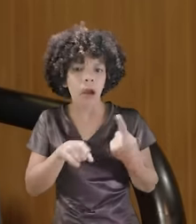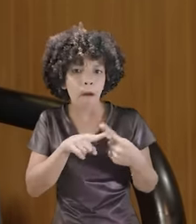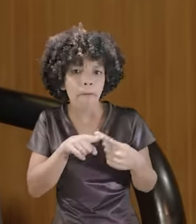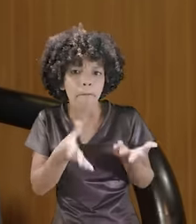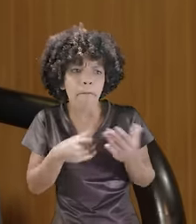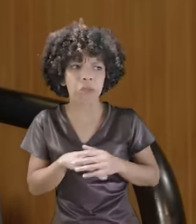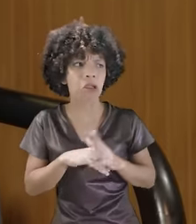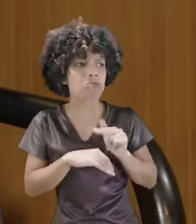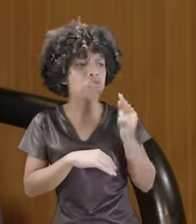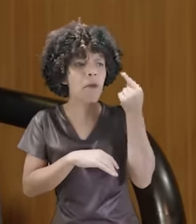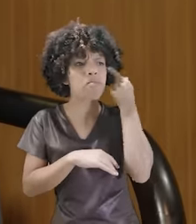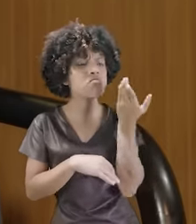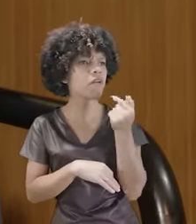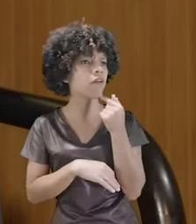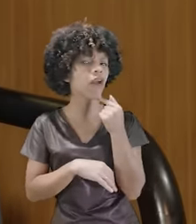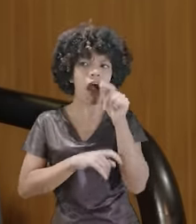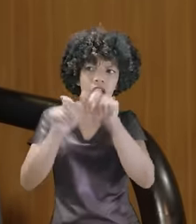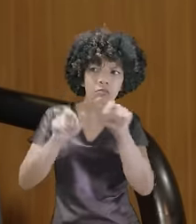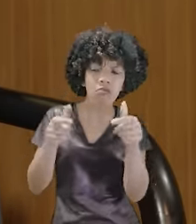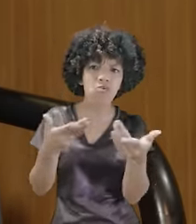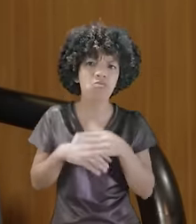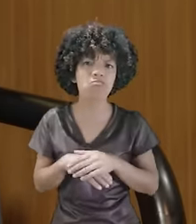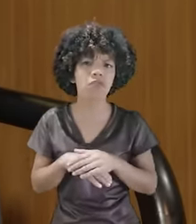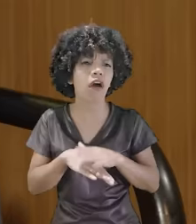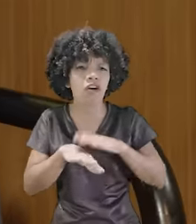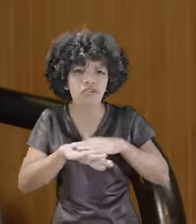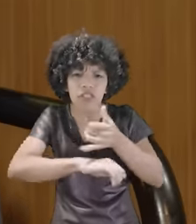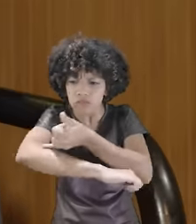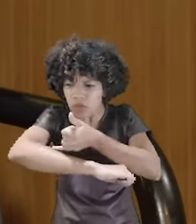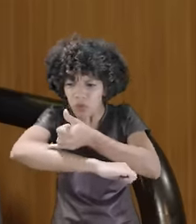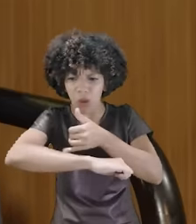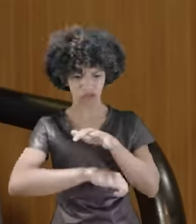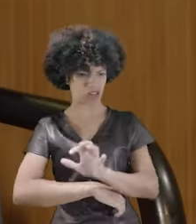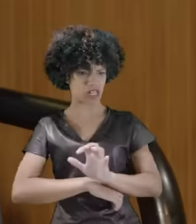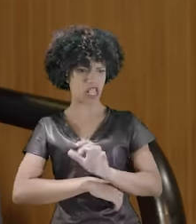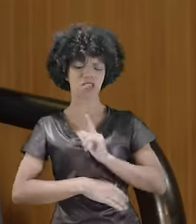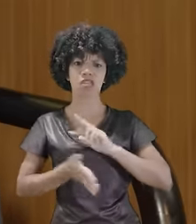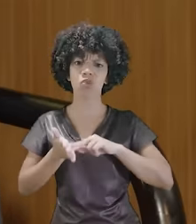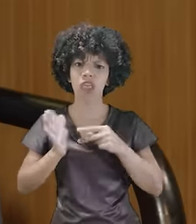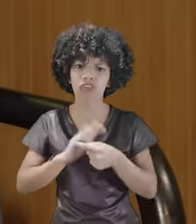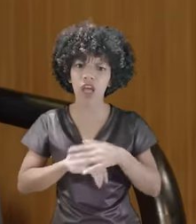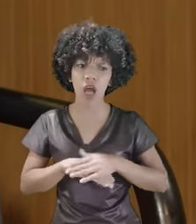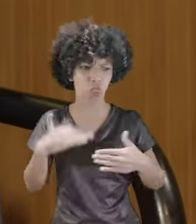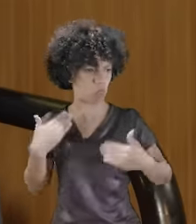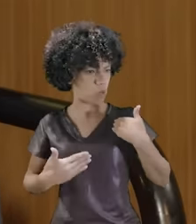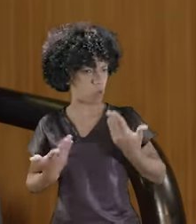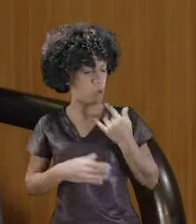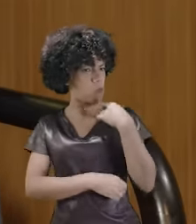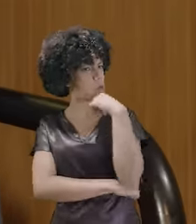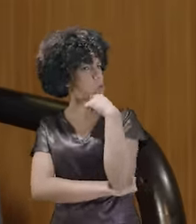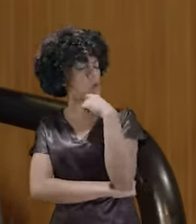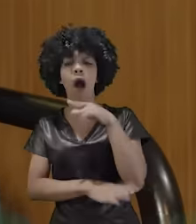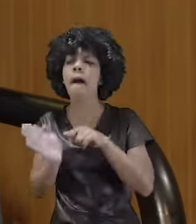porque ele nunca nunca pensei que que as pessoas vai fazer tatuagem assim muito no corpo eu